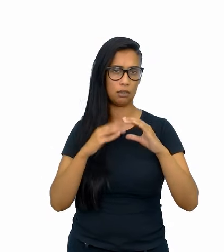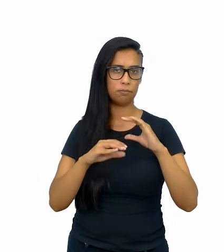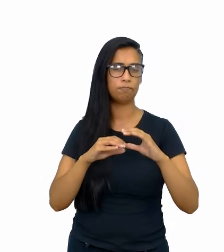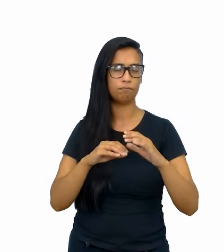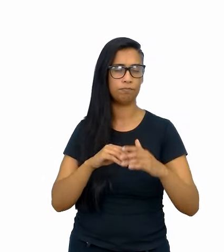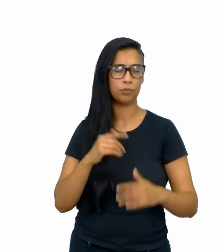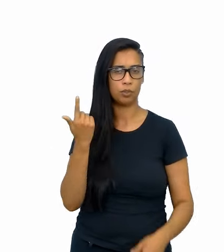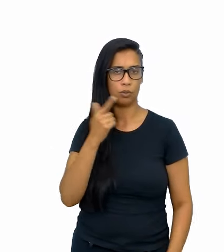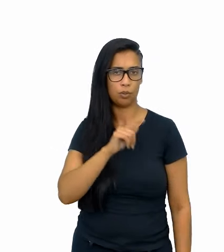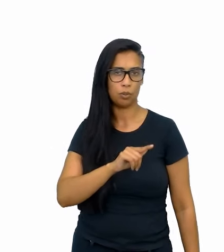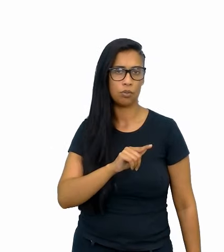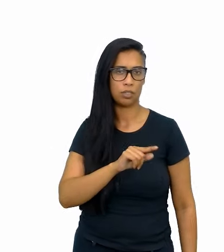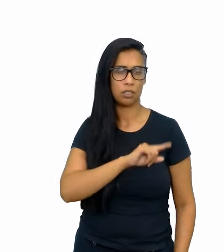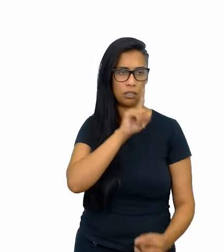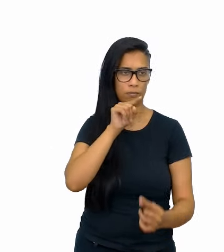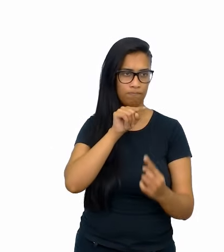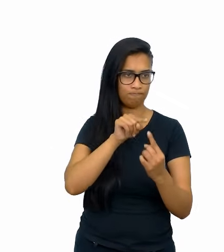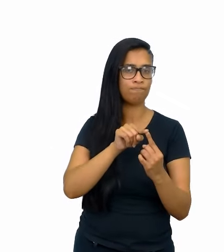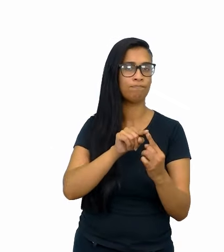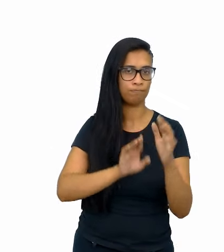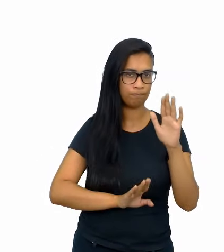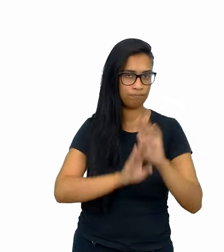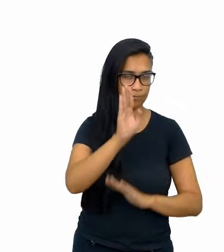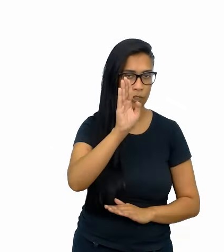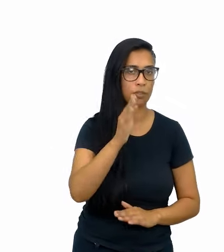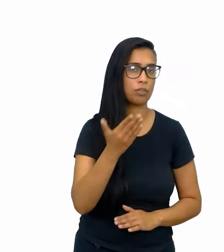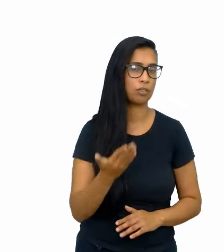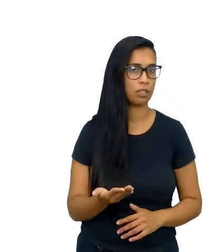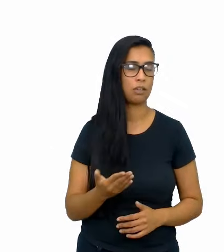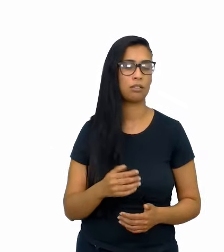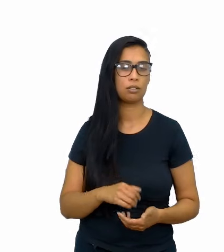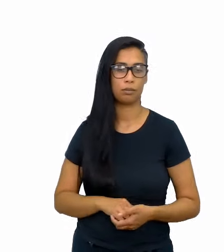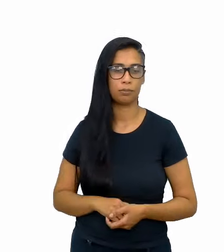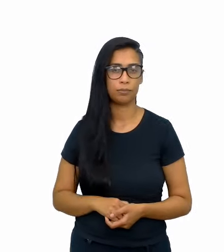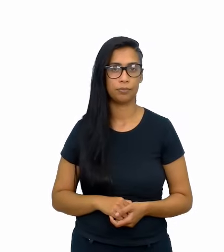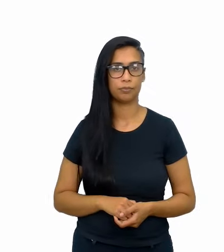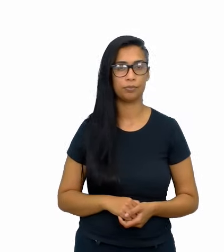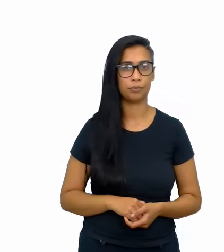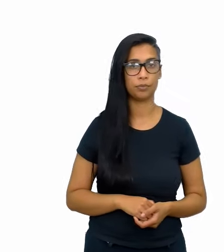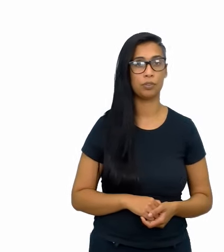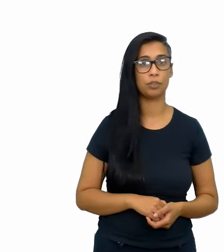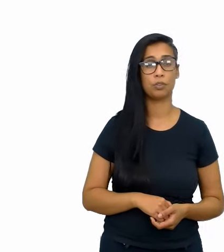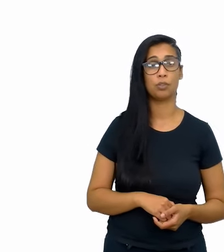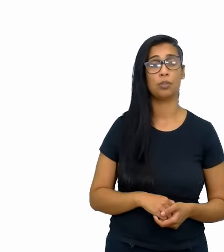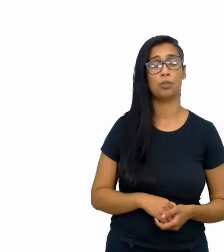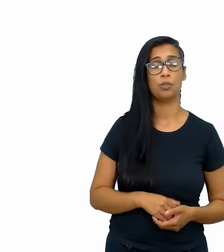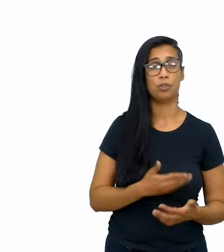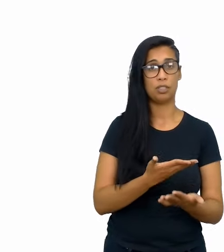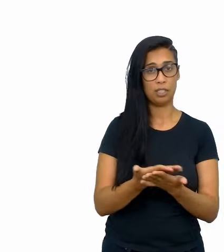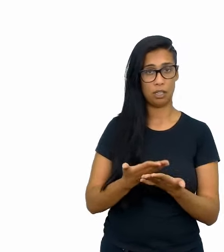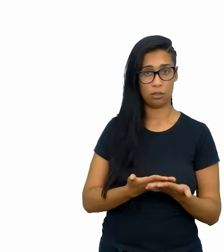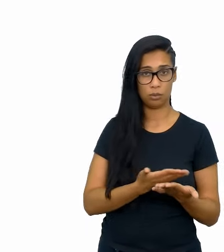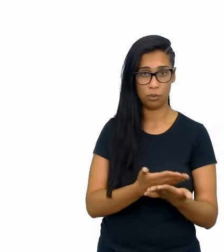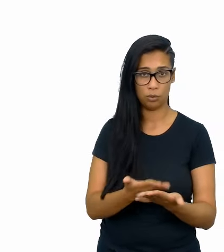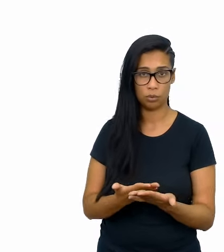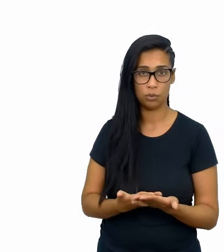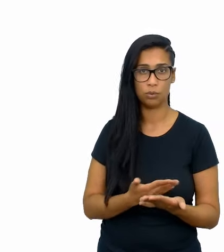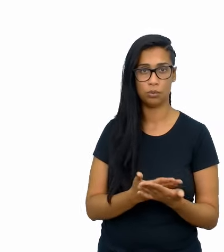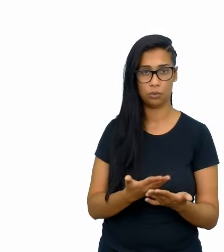Quando os estudantes segmentam o texto corretamente, para que ele se torne público, a